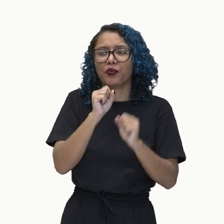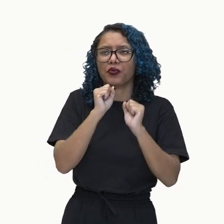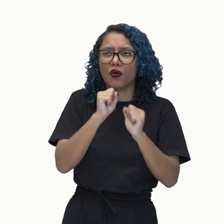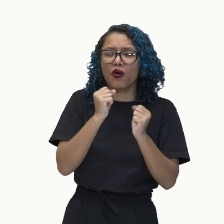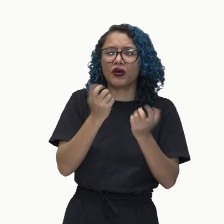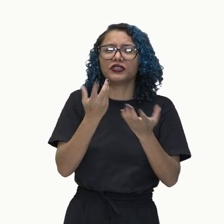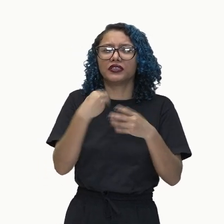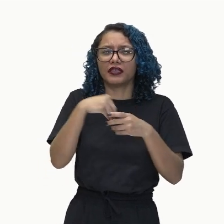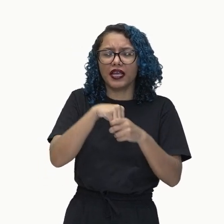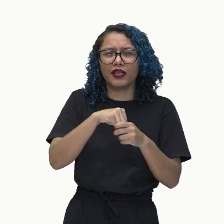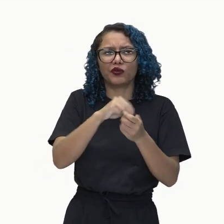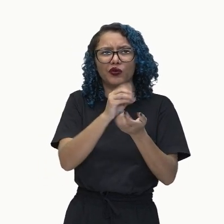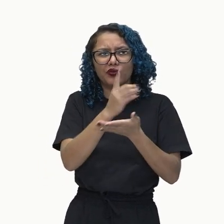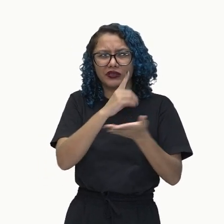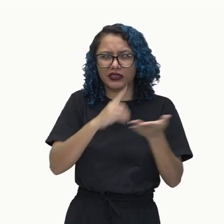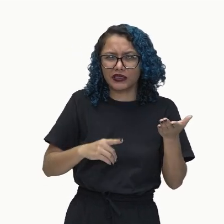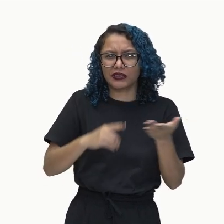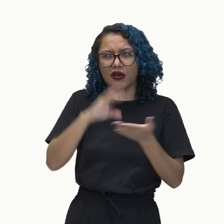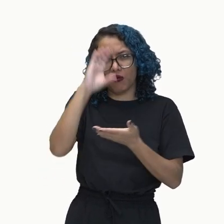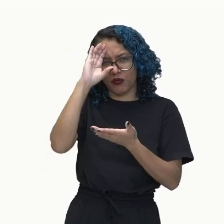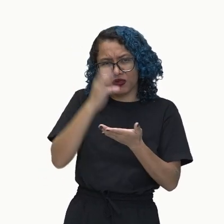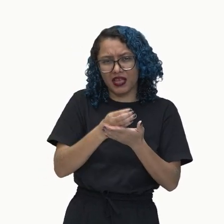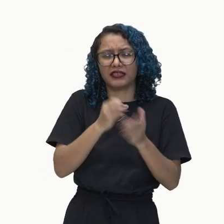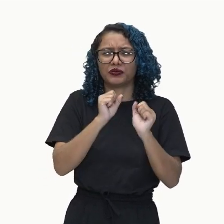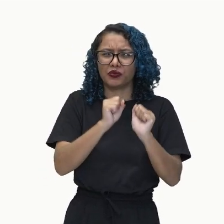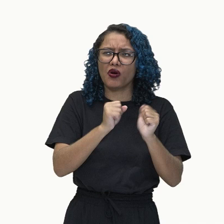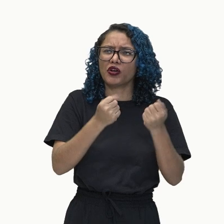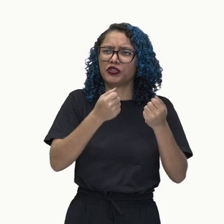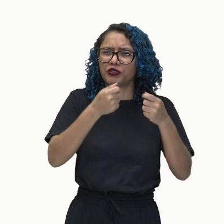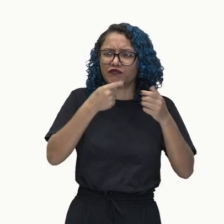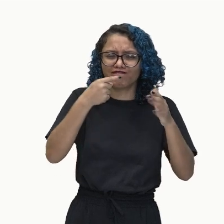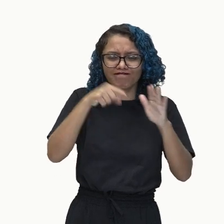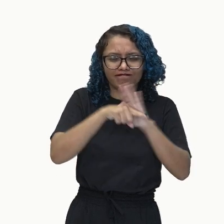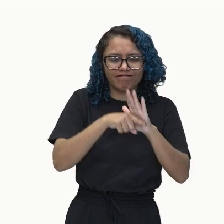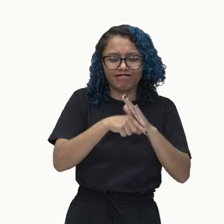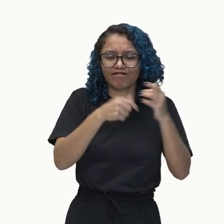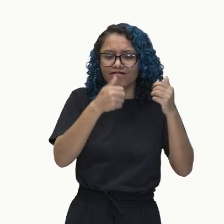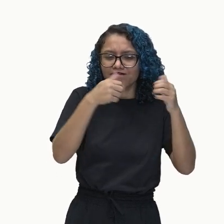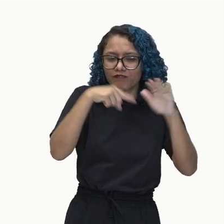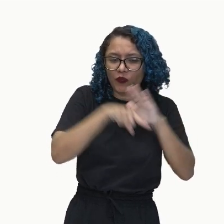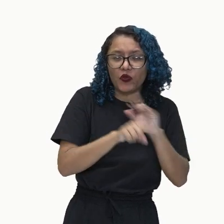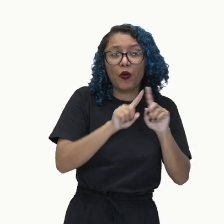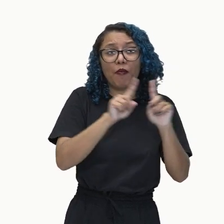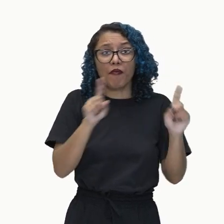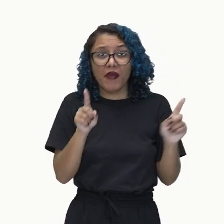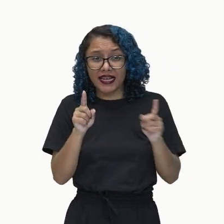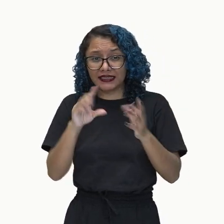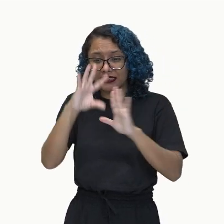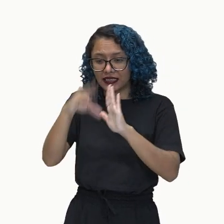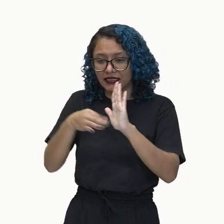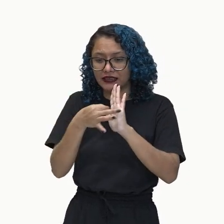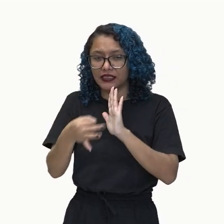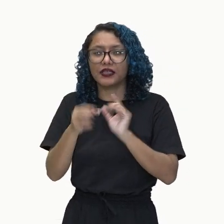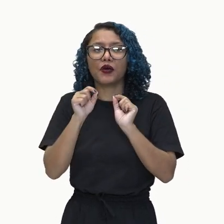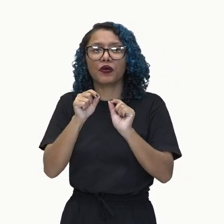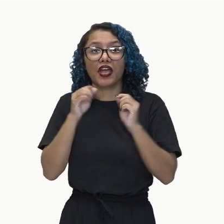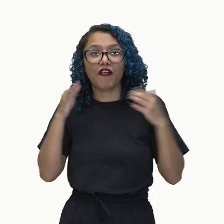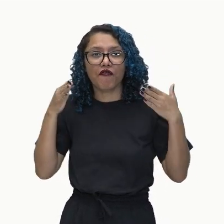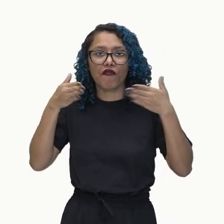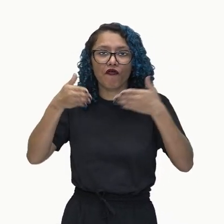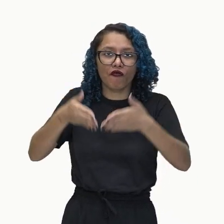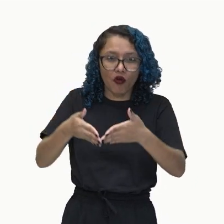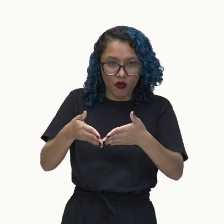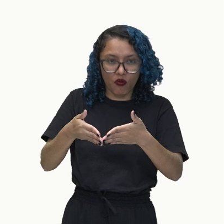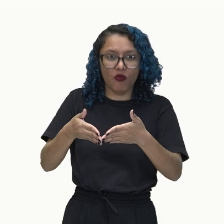tese, mas quando eu falo de resenha, eu estou pensando em objetividade. Por quê? Porque ela é curta. Ela